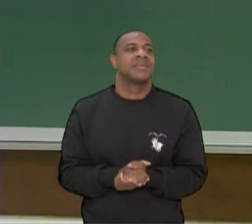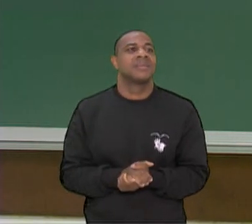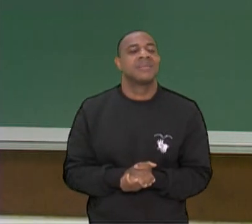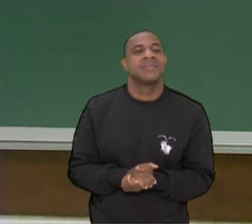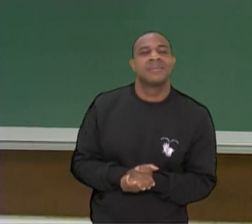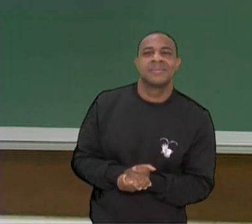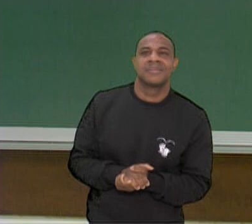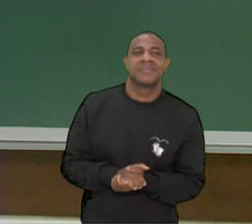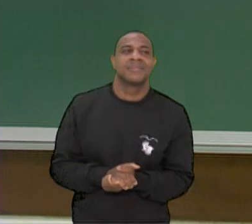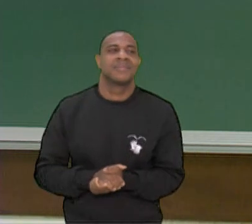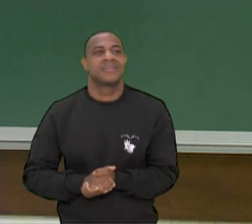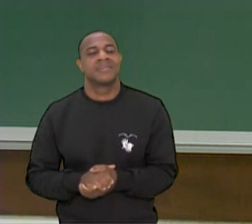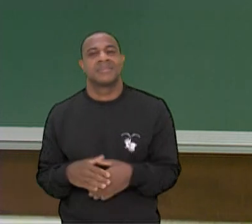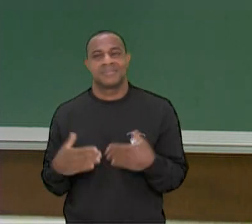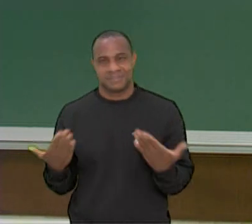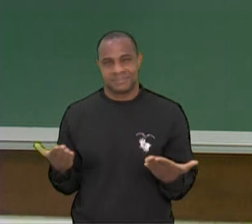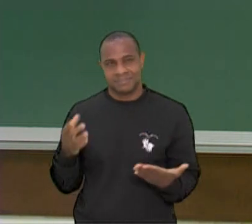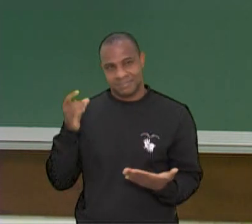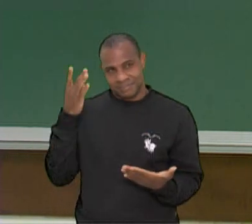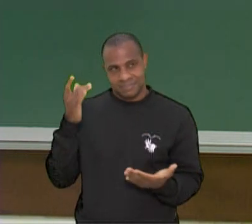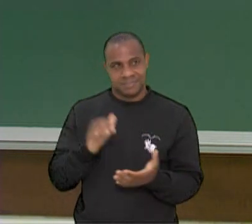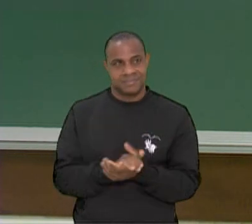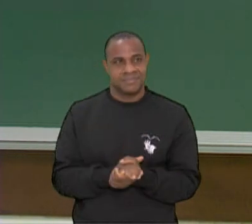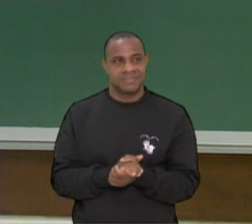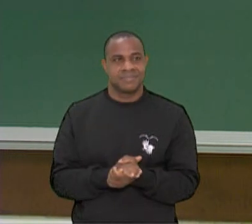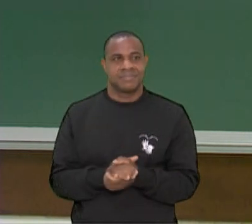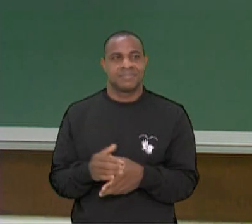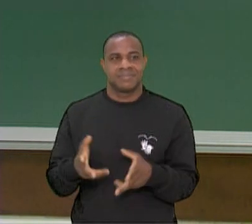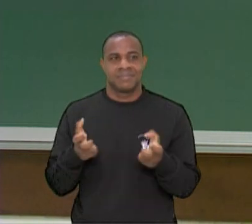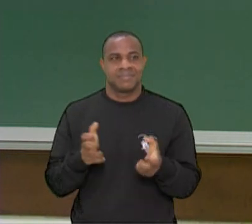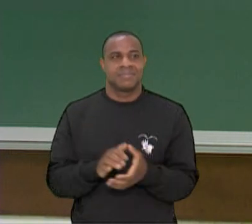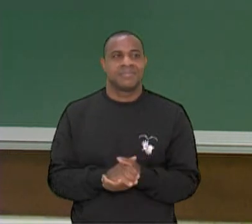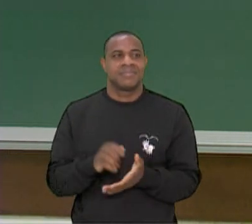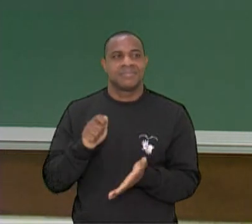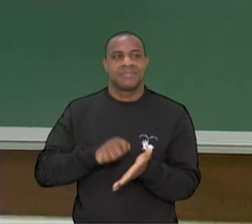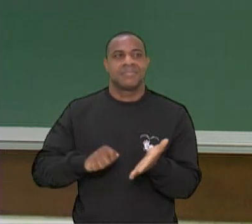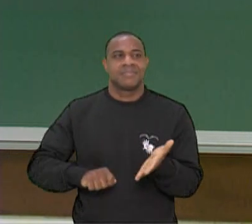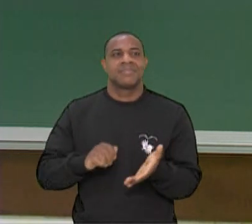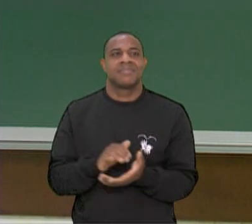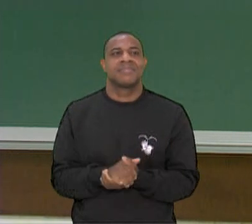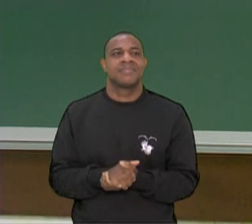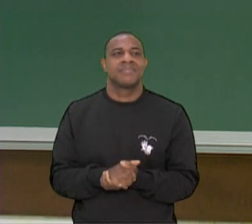suficientes para abonar as faltas. Ficou mais fácil assim? Pegou a dica? Escreve aí no seu caderno.